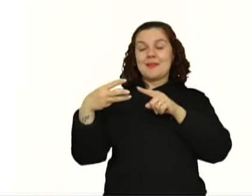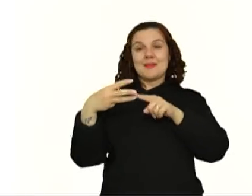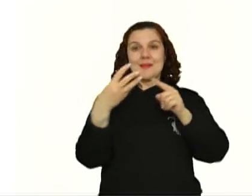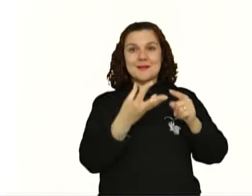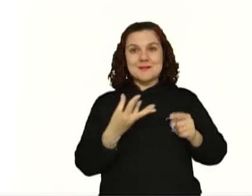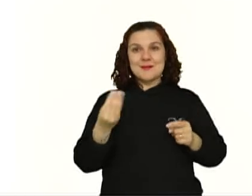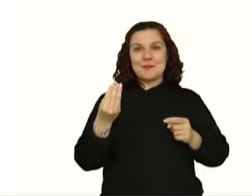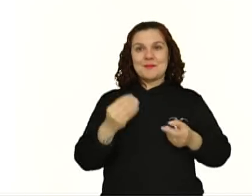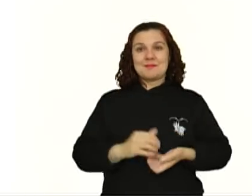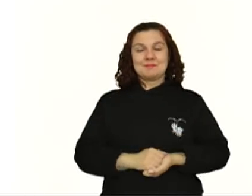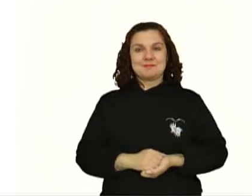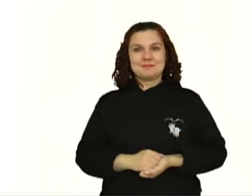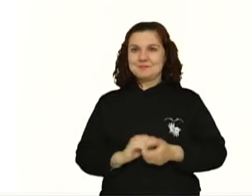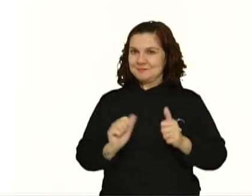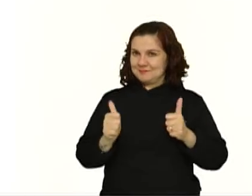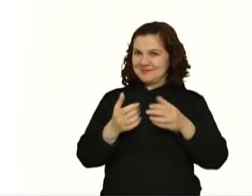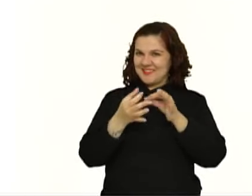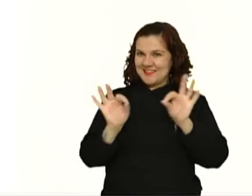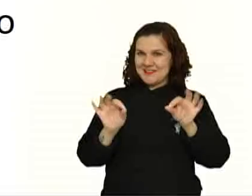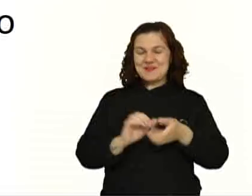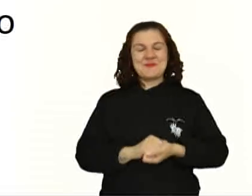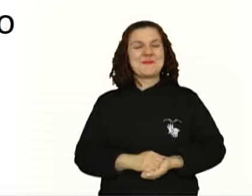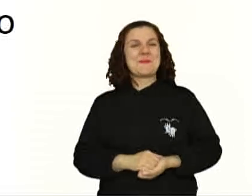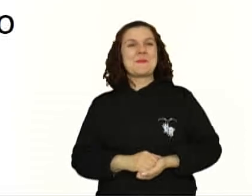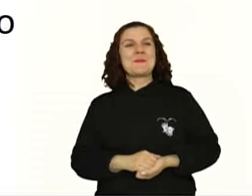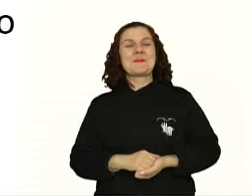terceira pessoa do plural. Certíssimo, né?